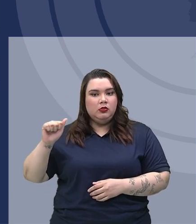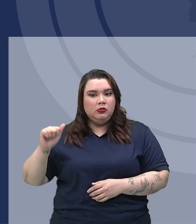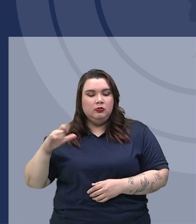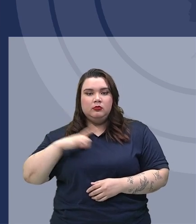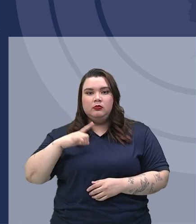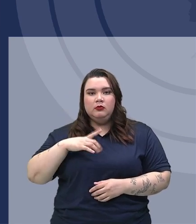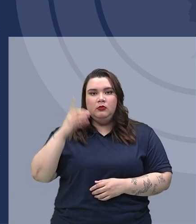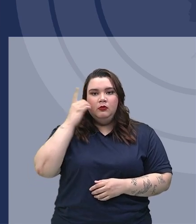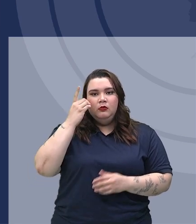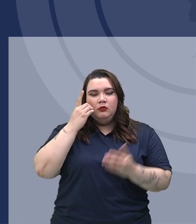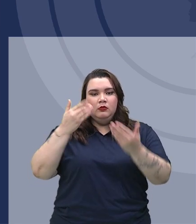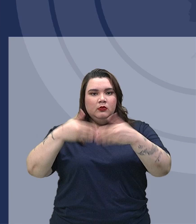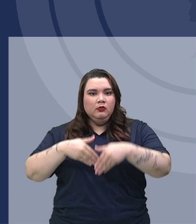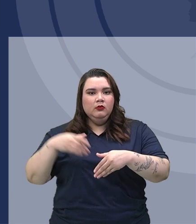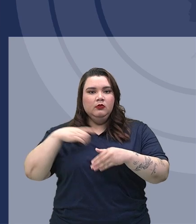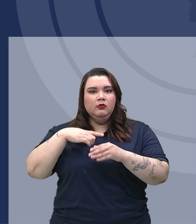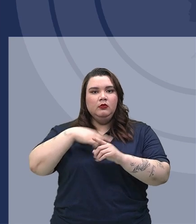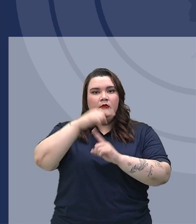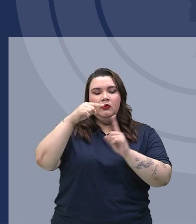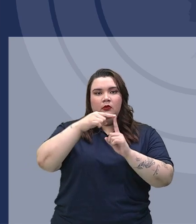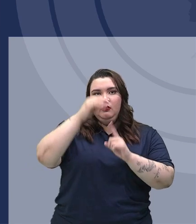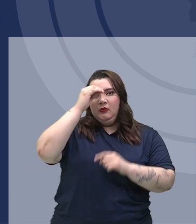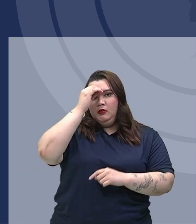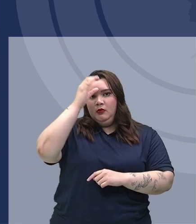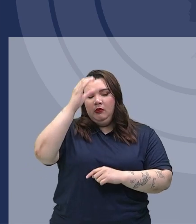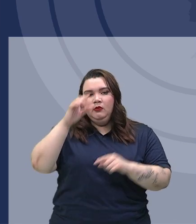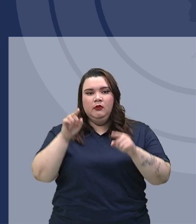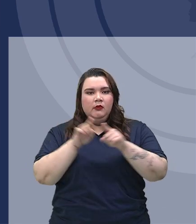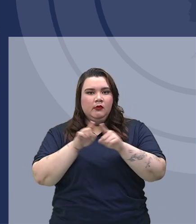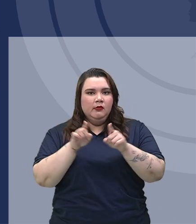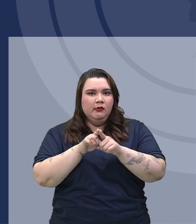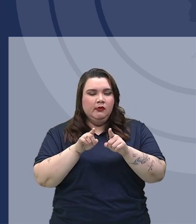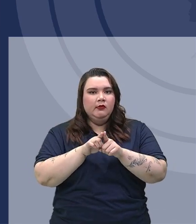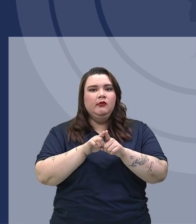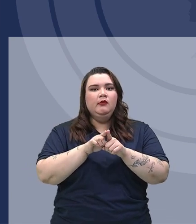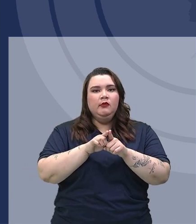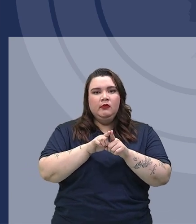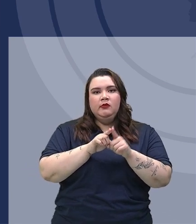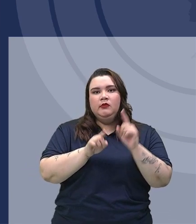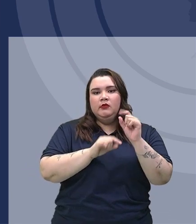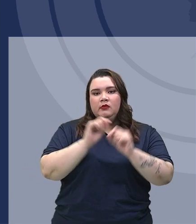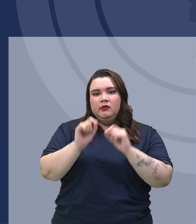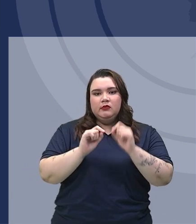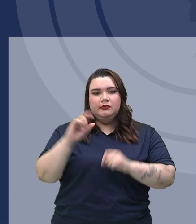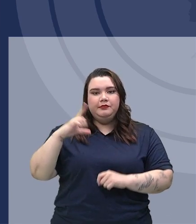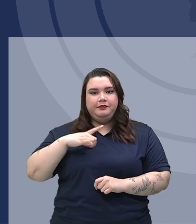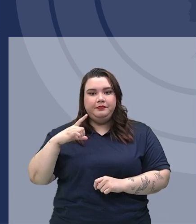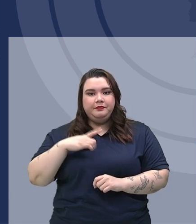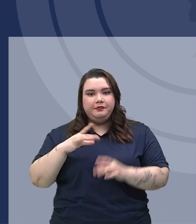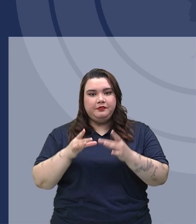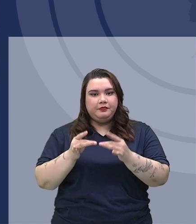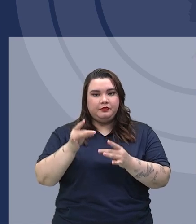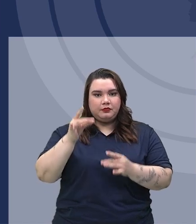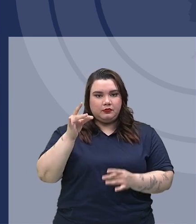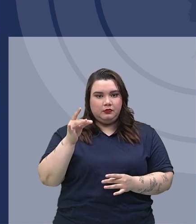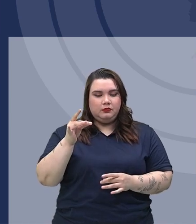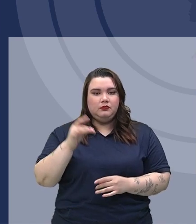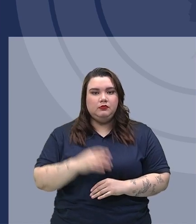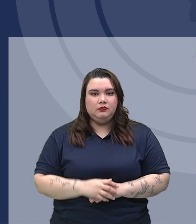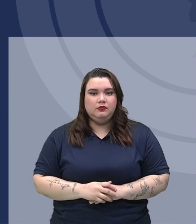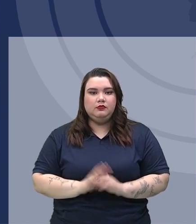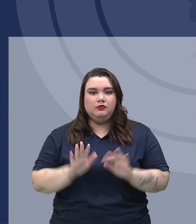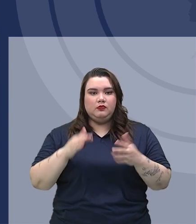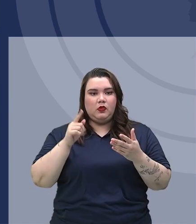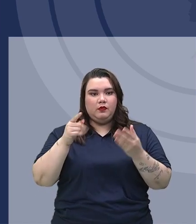da avaliação, tem o objeto, que é o tema, né? Tem o objeto do conhecimento e tem o detalhamento lá. Tá? Então, você